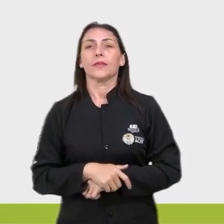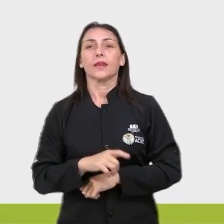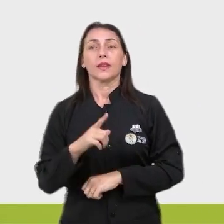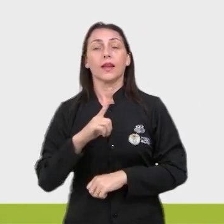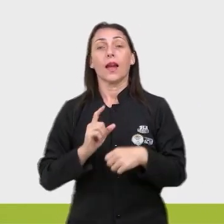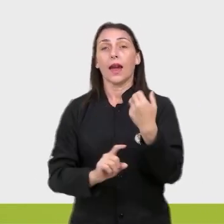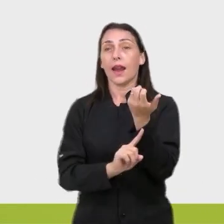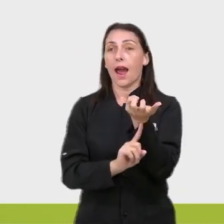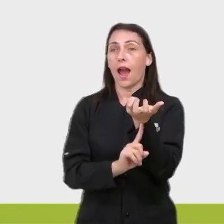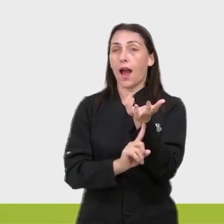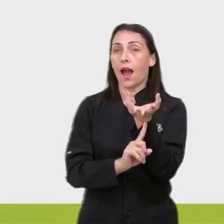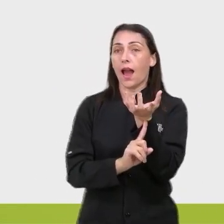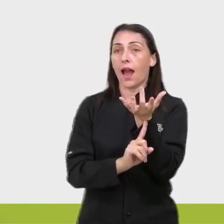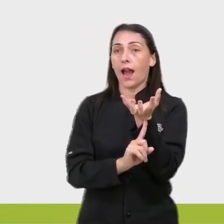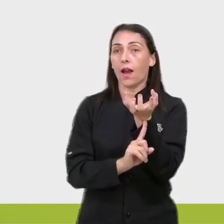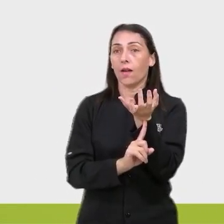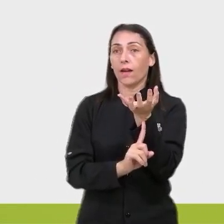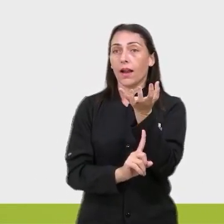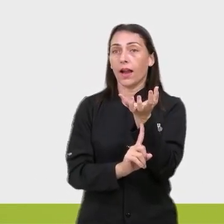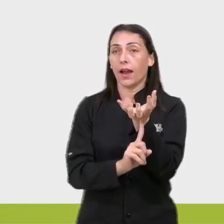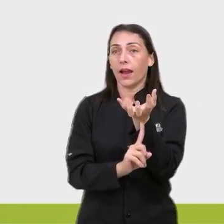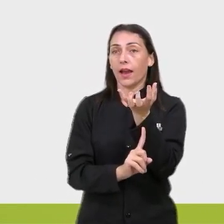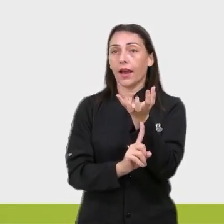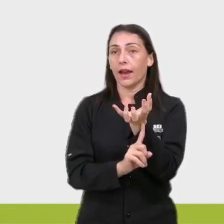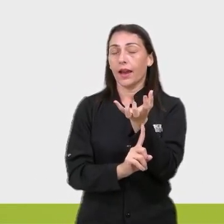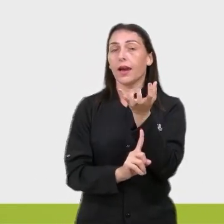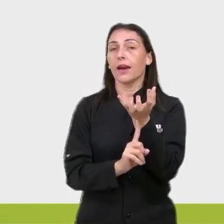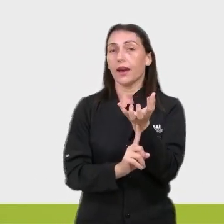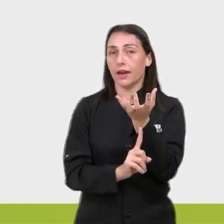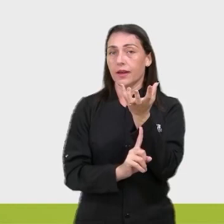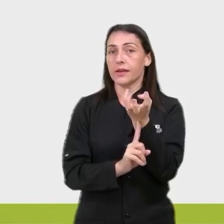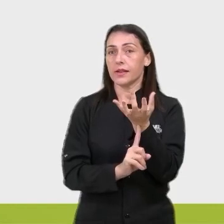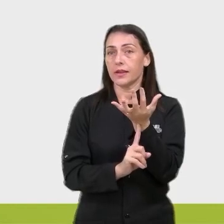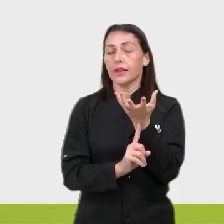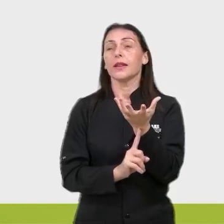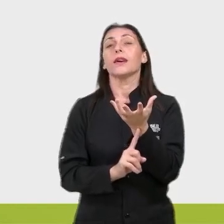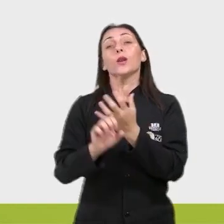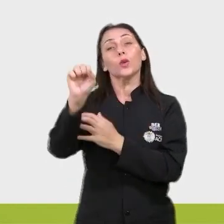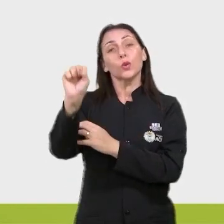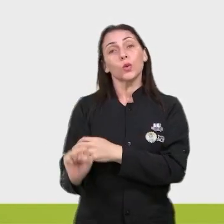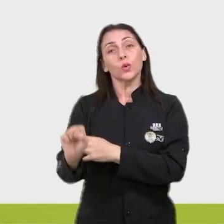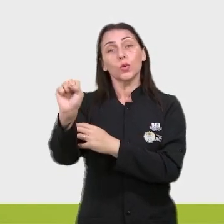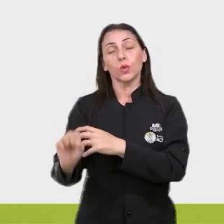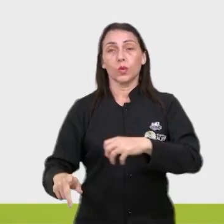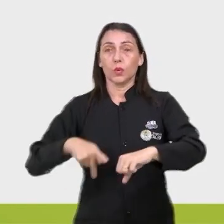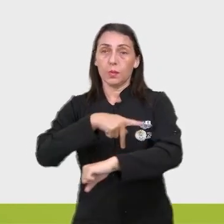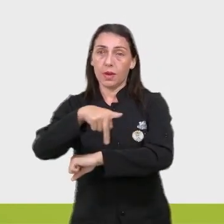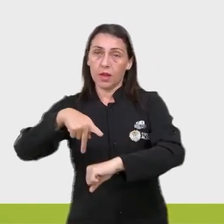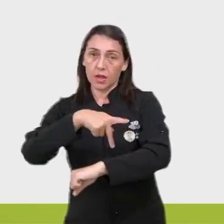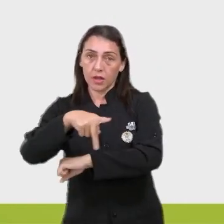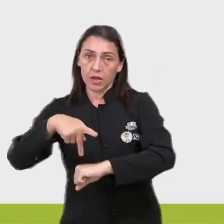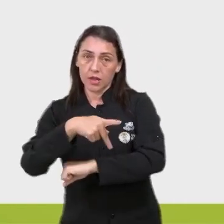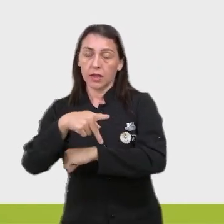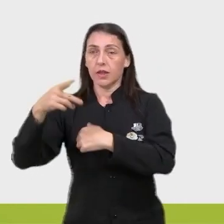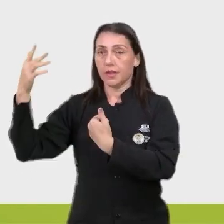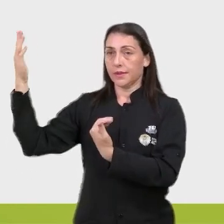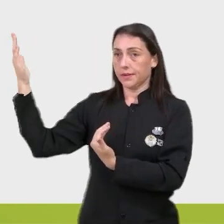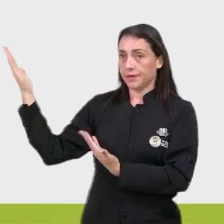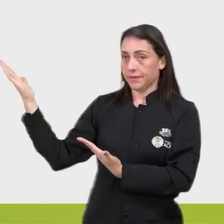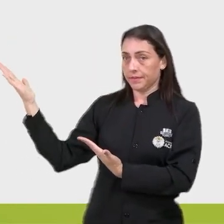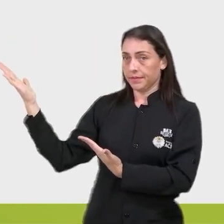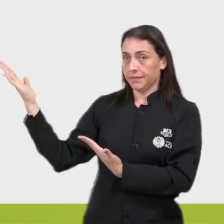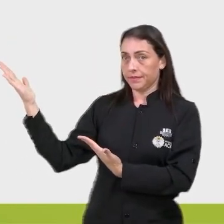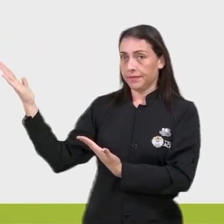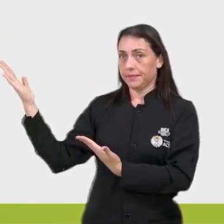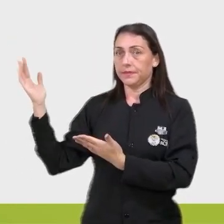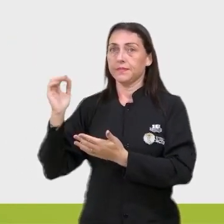Domínio da araucária. Então, nós temos ali a araucária, no sul do país, tá? Essa parte aqui, marcando para